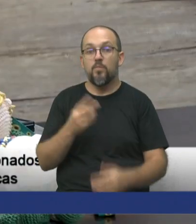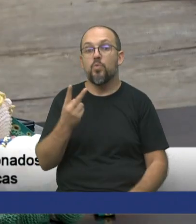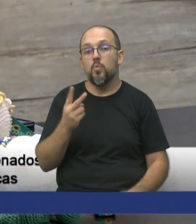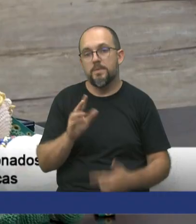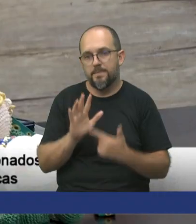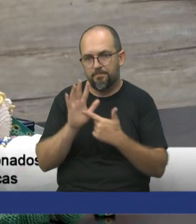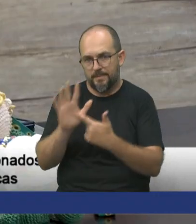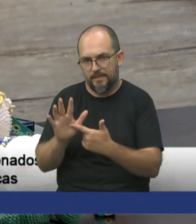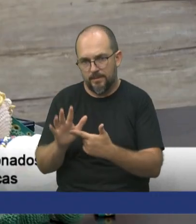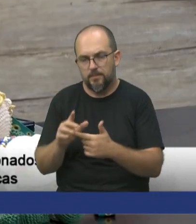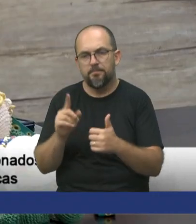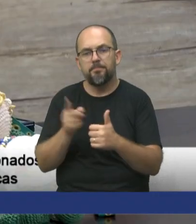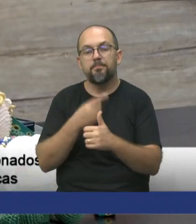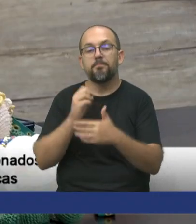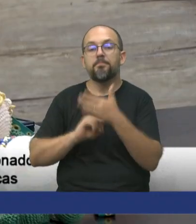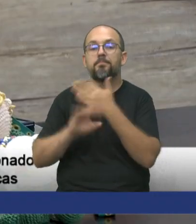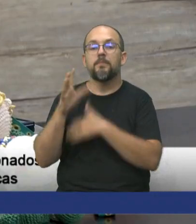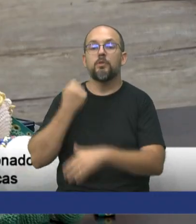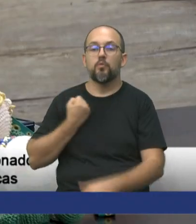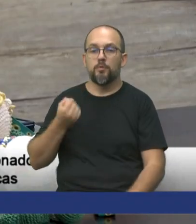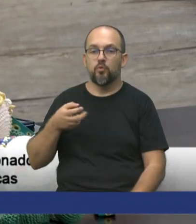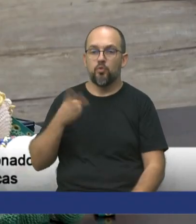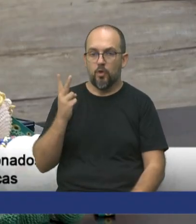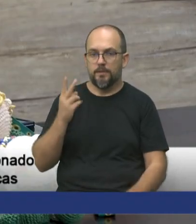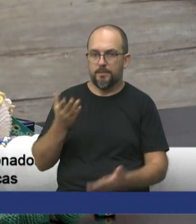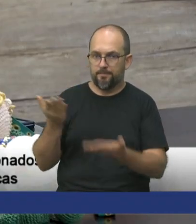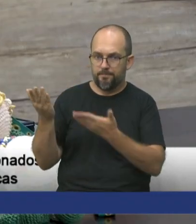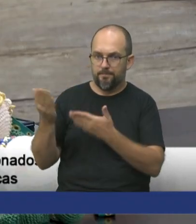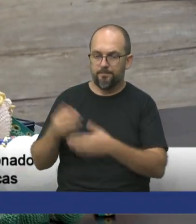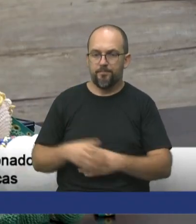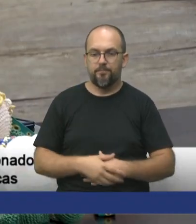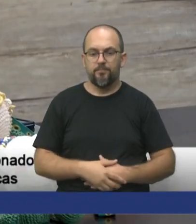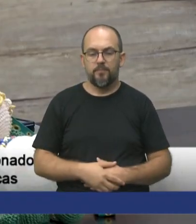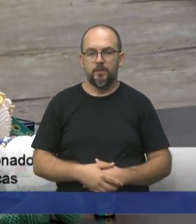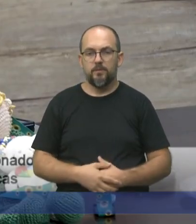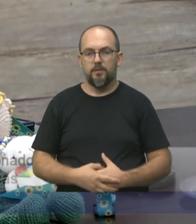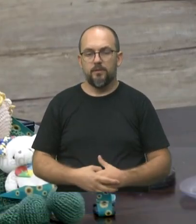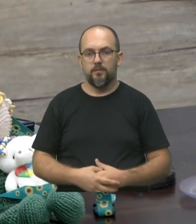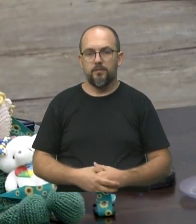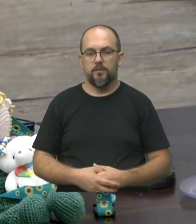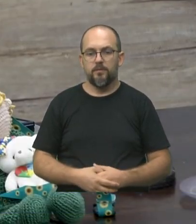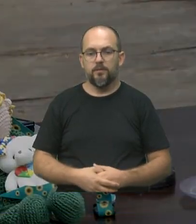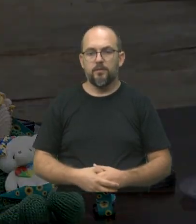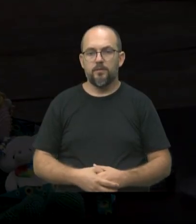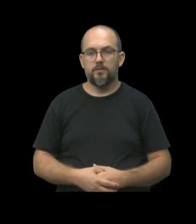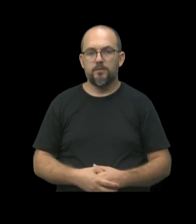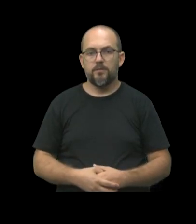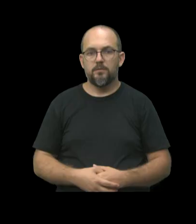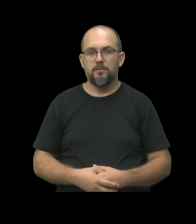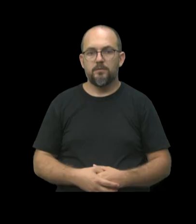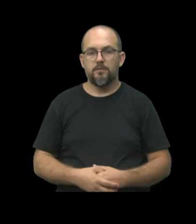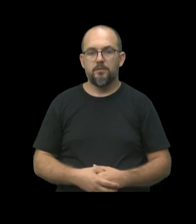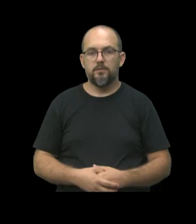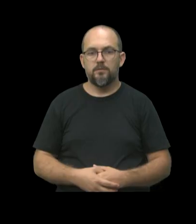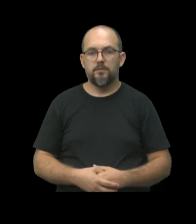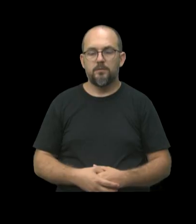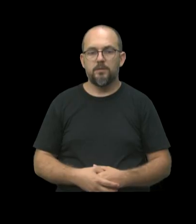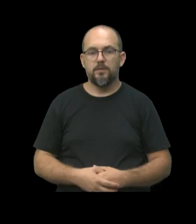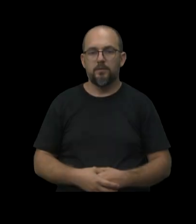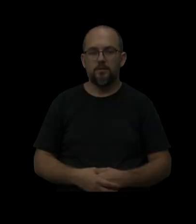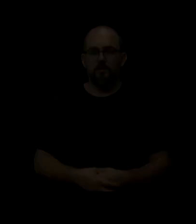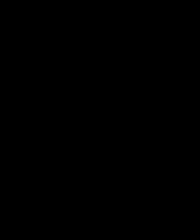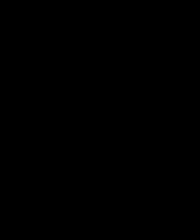A gente vai começar com a pasta 2, por gentileza. 2 primeiro. Eu te